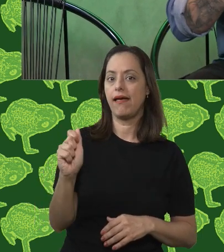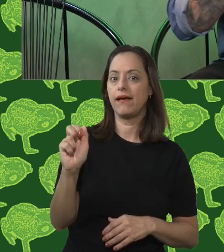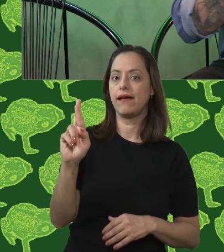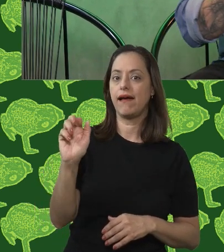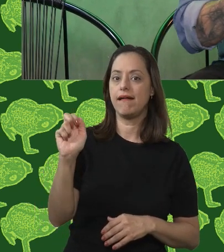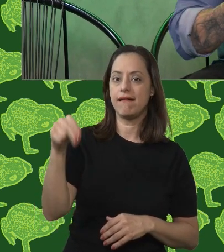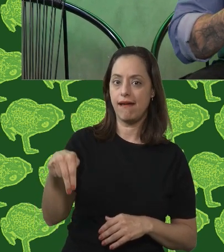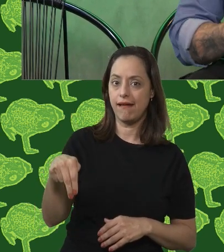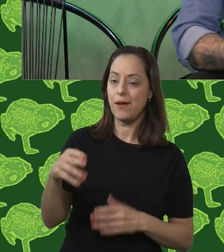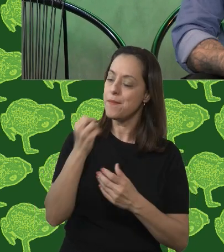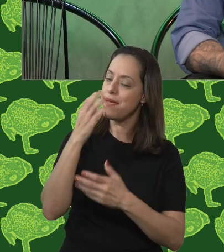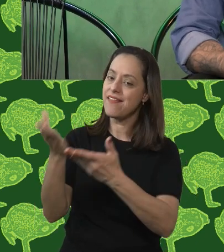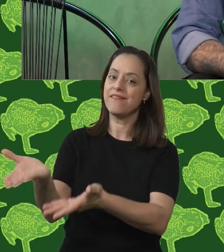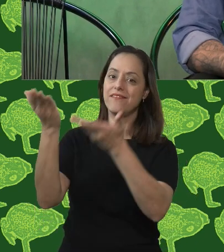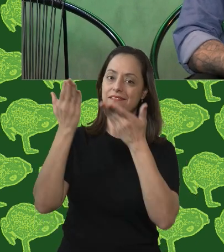On pela Natureza da Fundação.